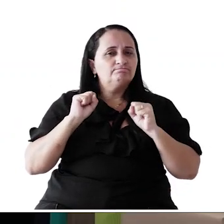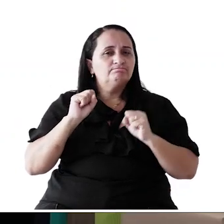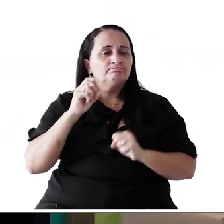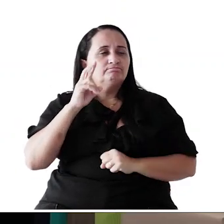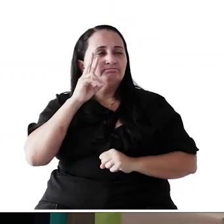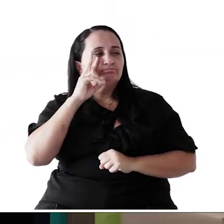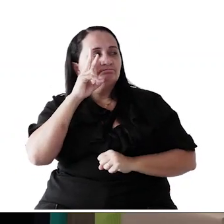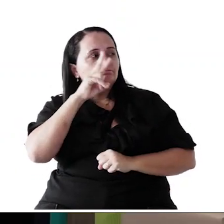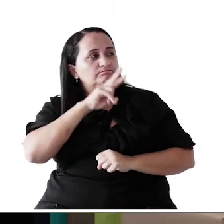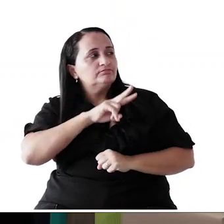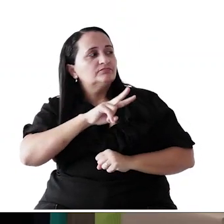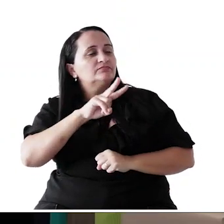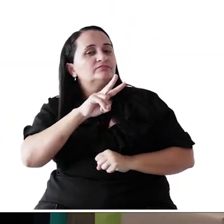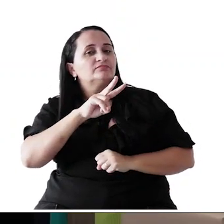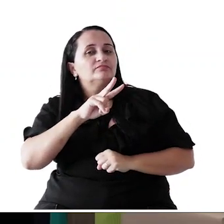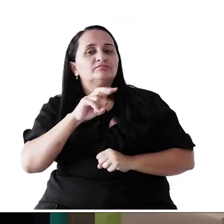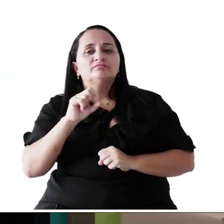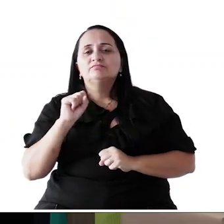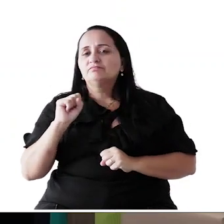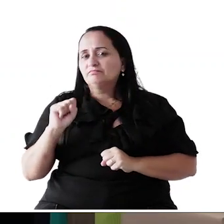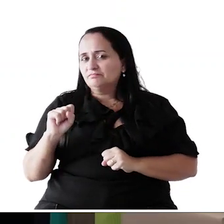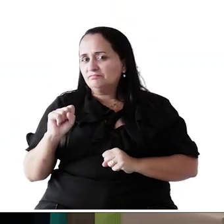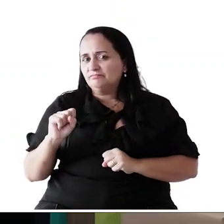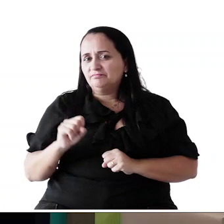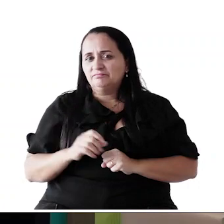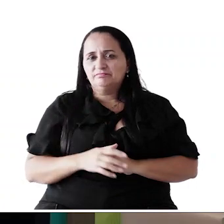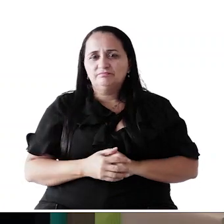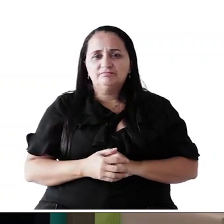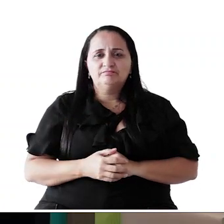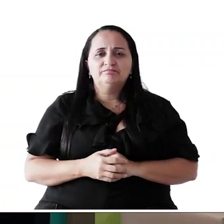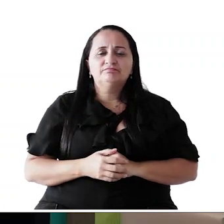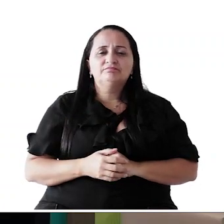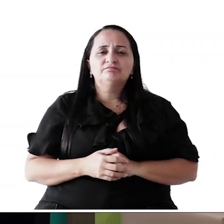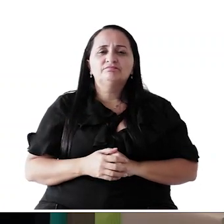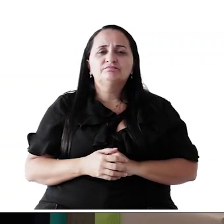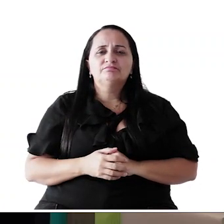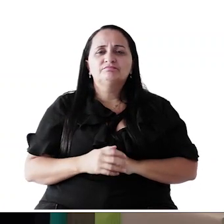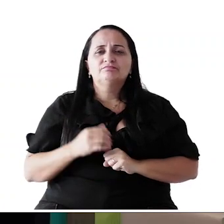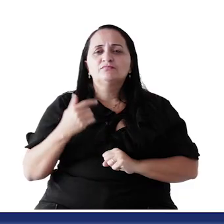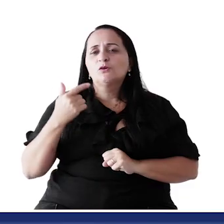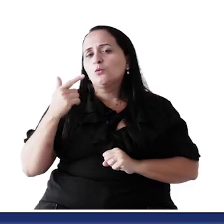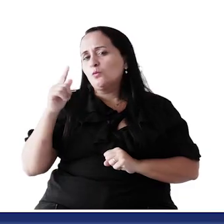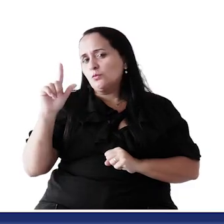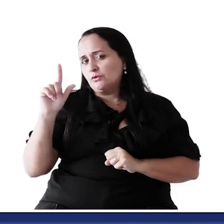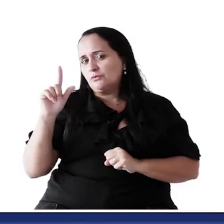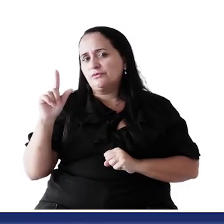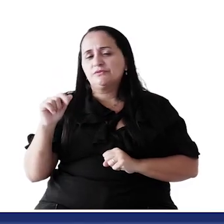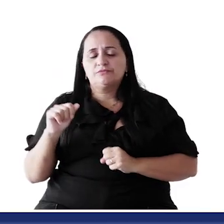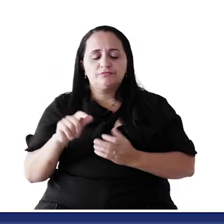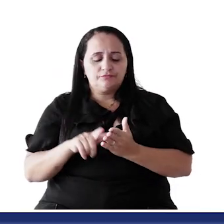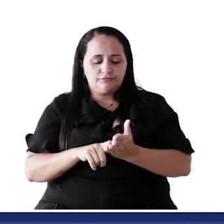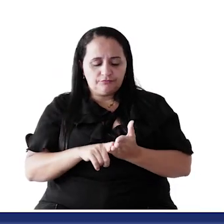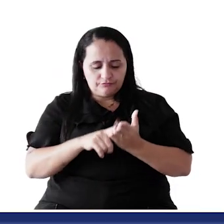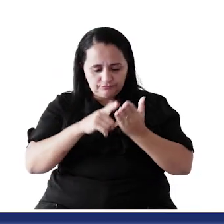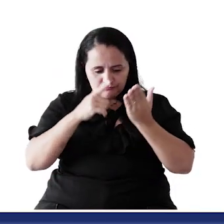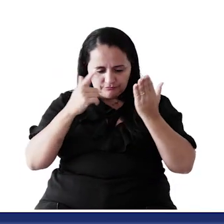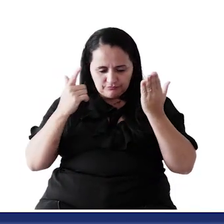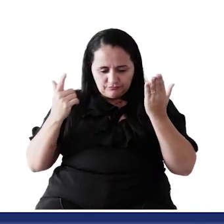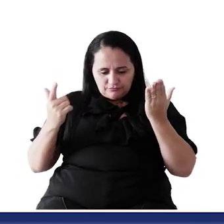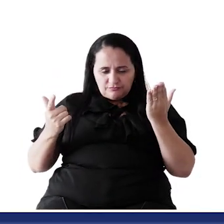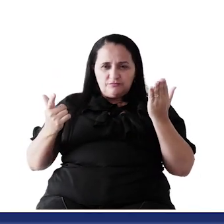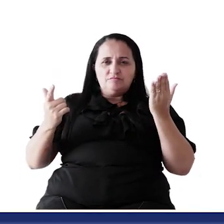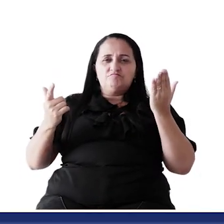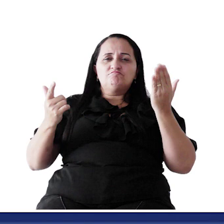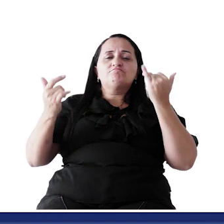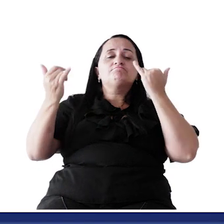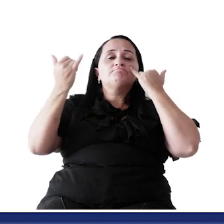ó, visualmente. Olha outra vivência do nosso cotidiano. No jornal, e essa é uma